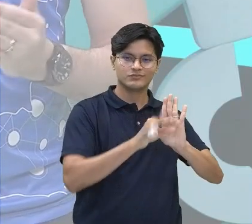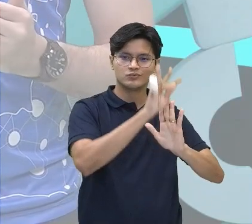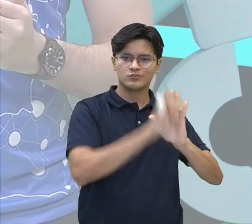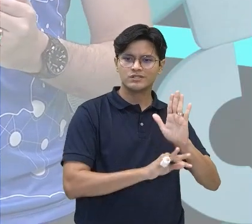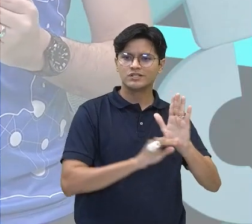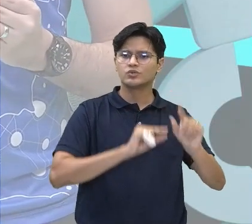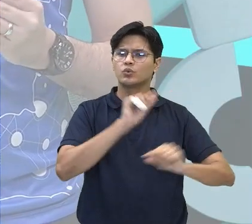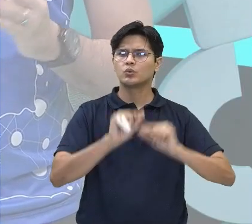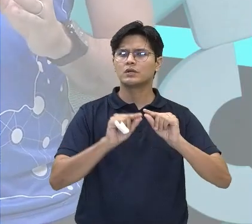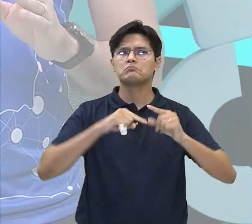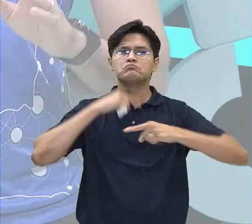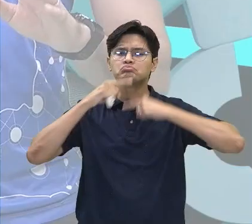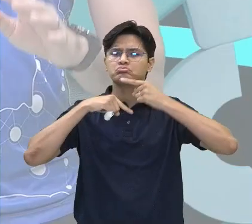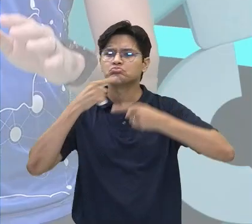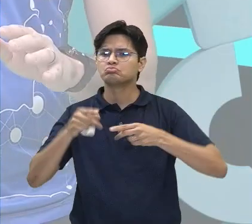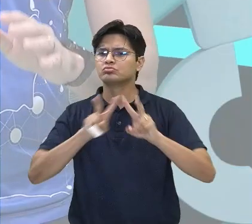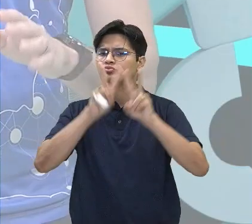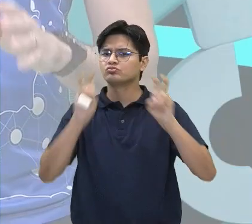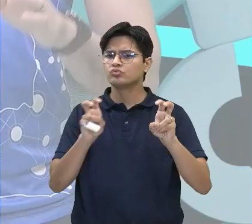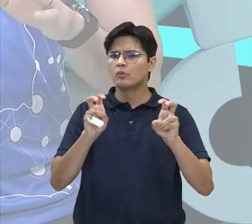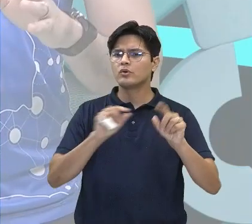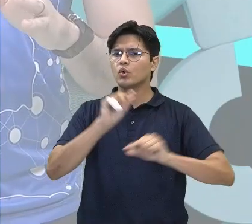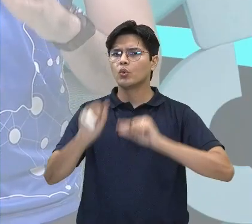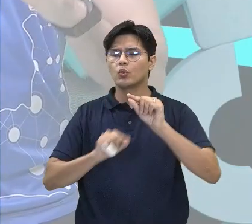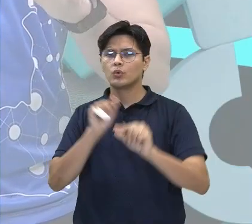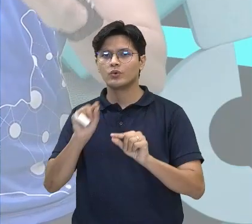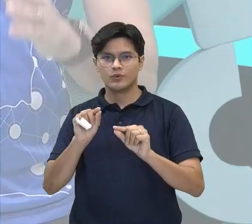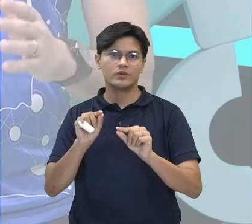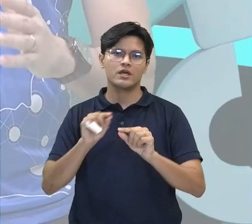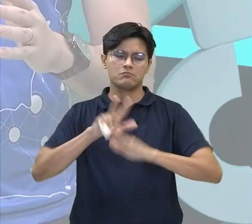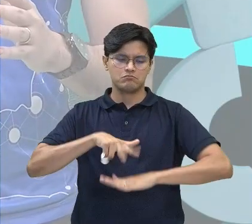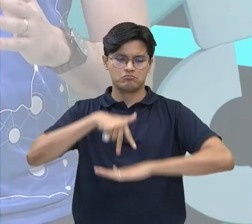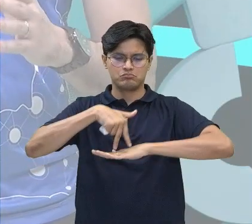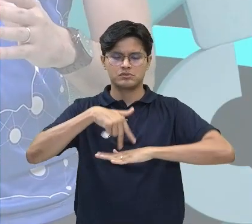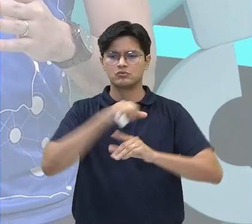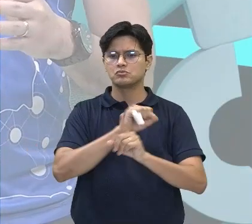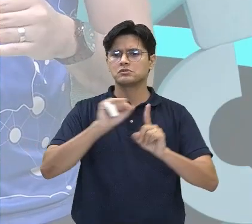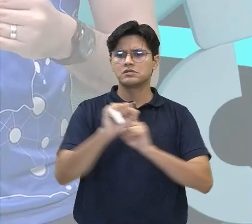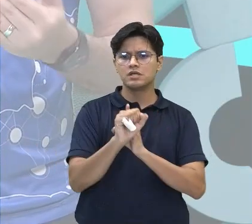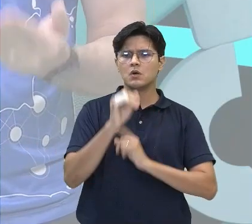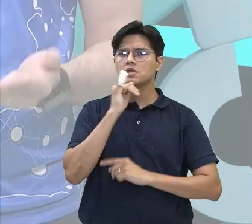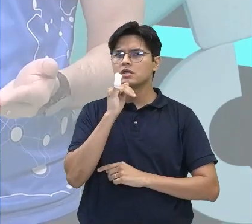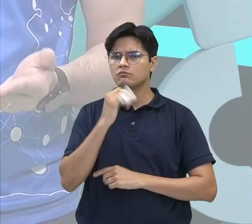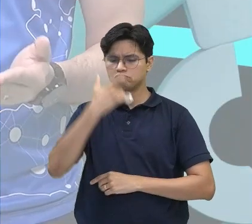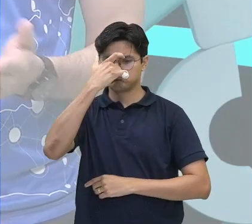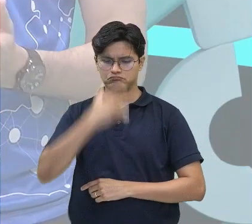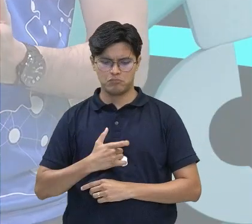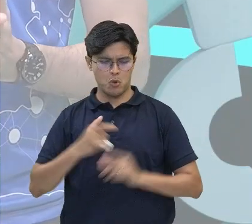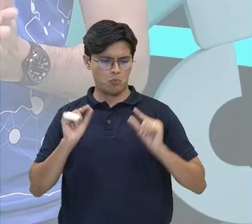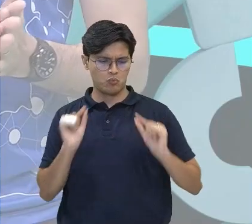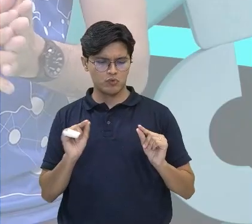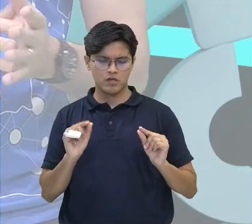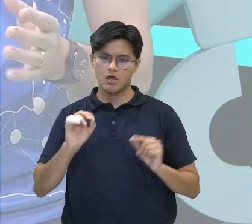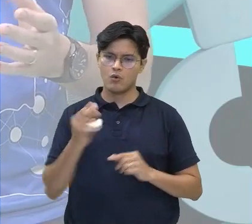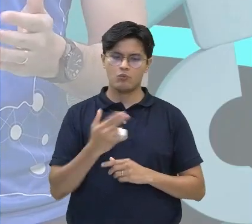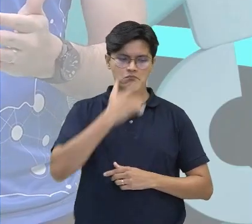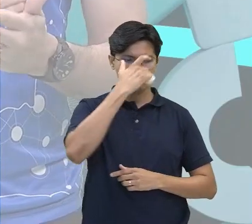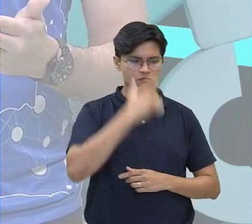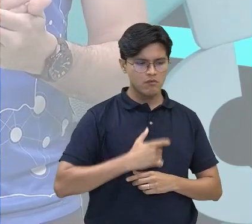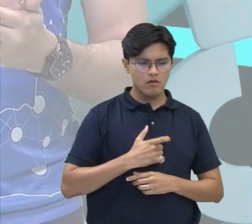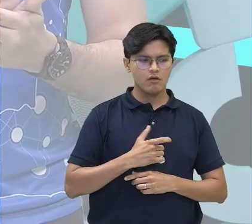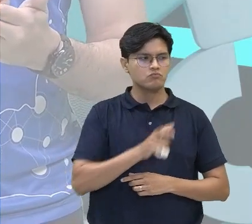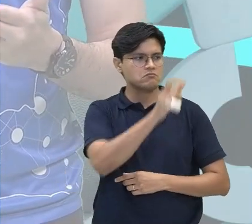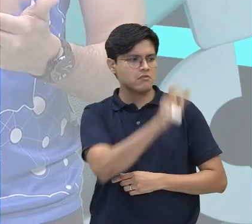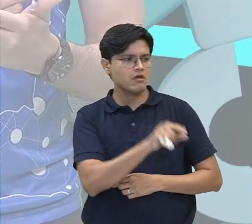sociais, a posição de cada um, de onde eles são e o que eles, na verdade, acham que são. Eles, muitas vezes, se acham mais importantes do que eles são